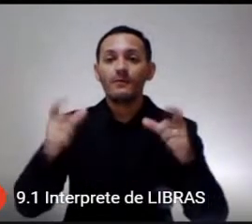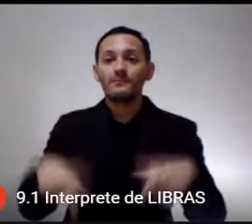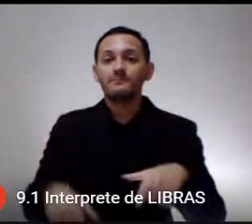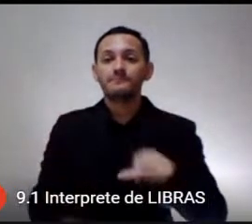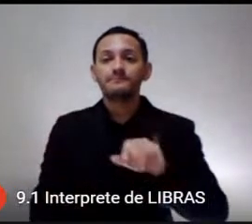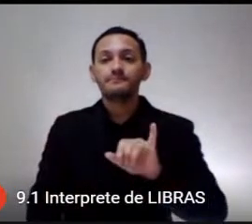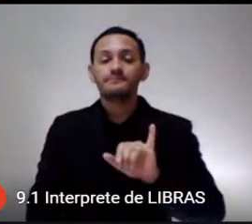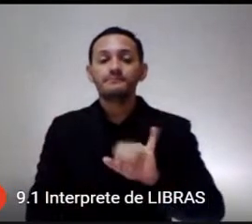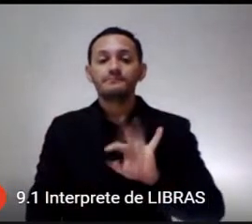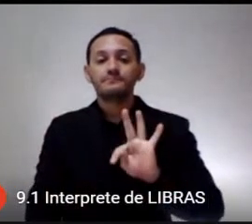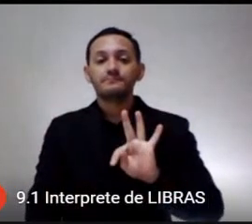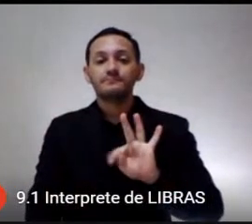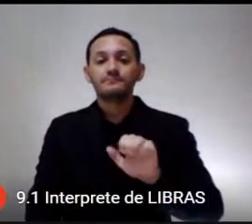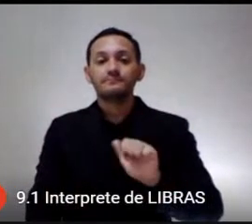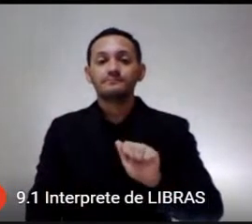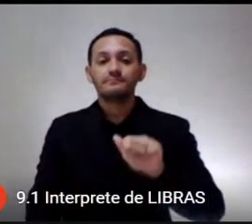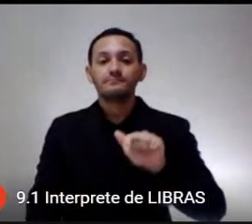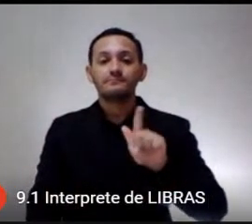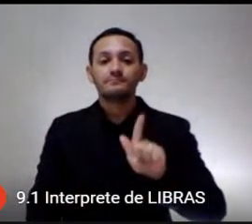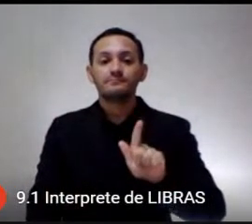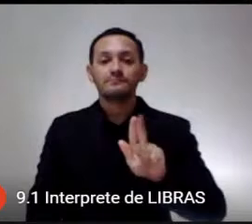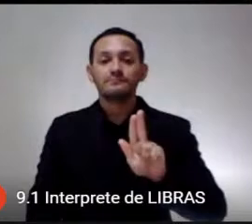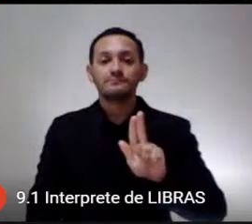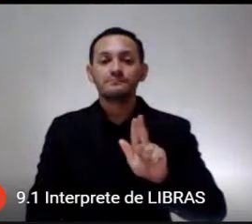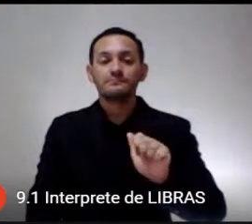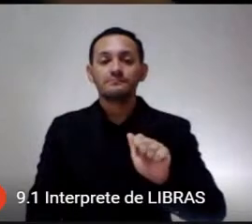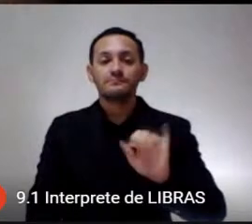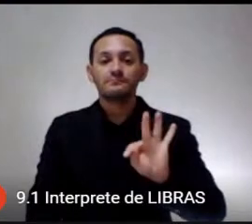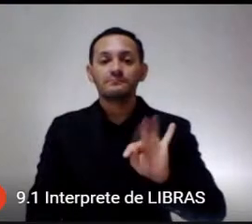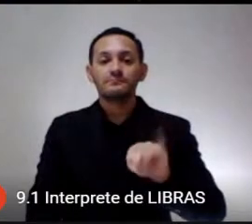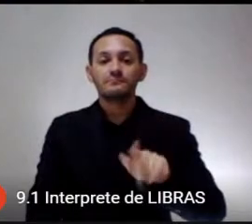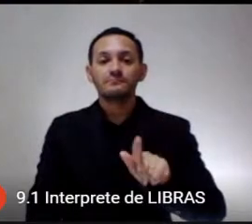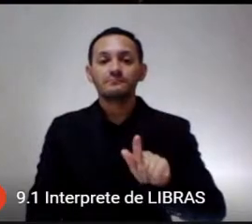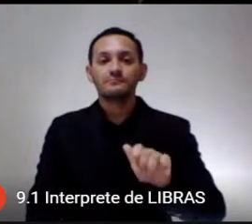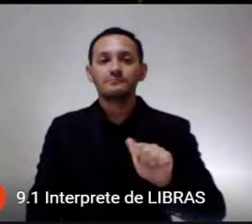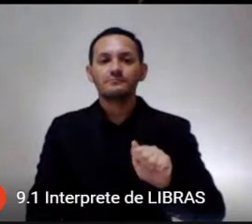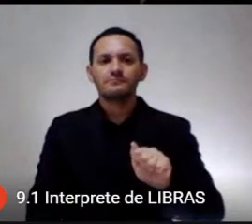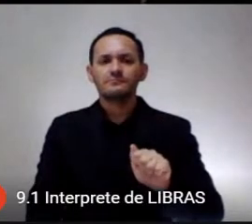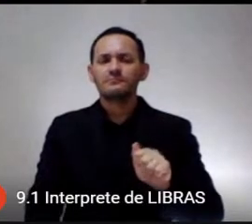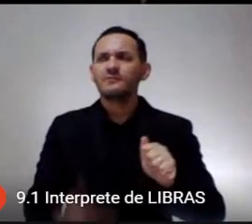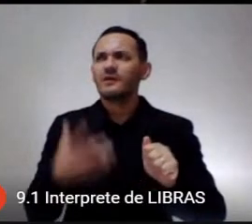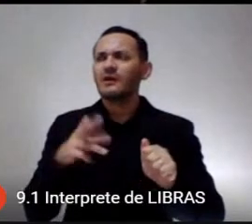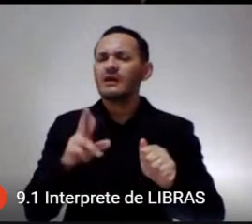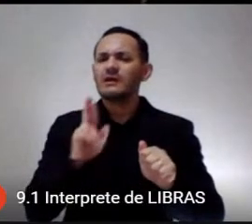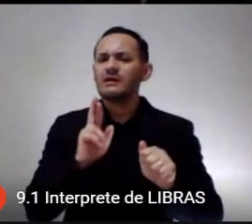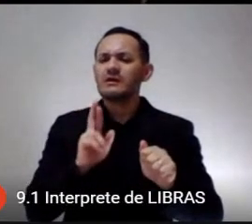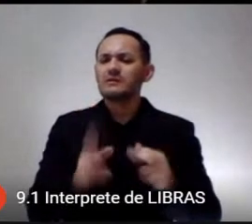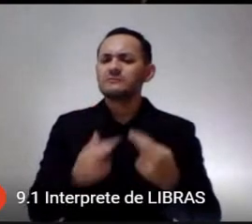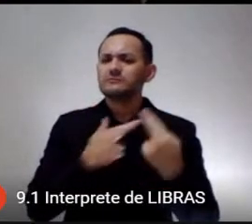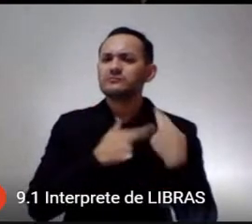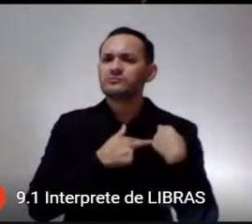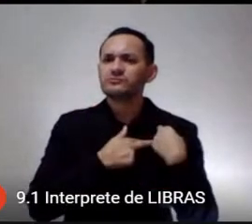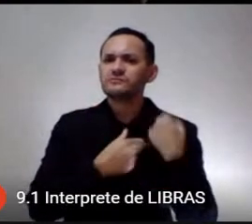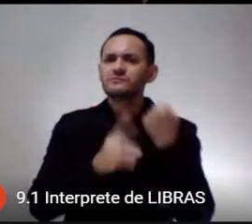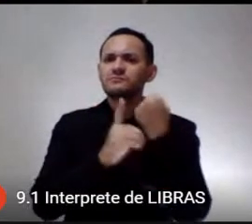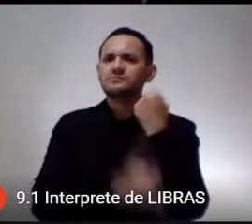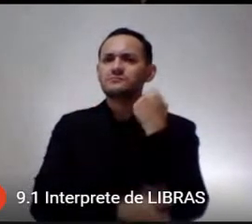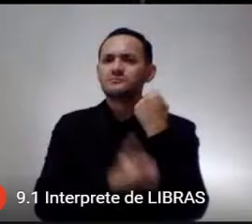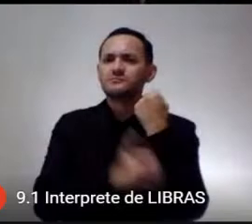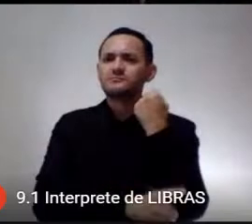primeira vara civil de Taguatinga. Mas aqui ele estava respondendo por Dianópolis?